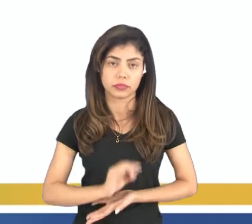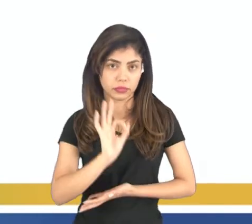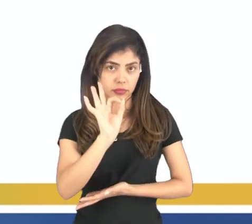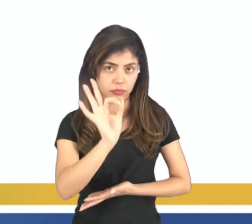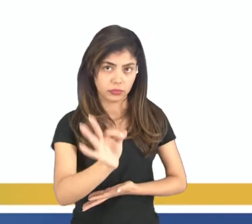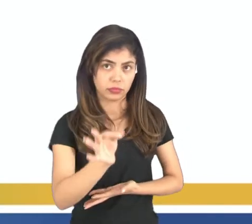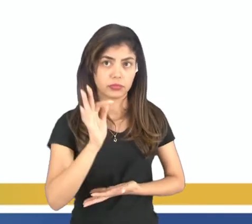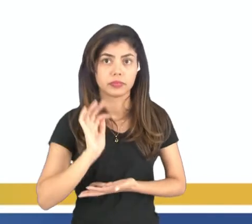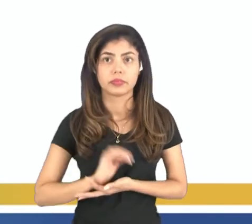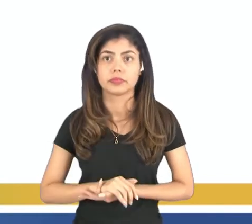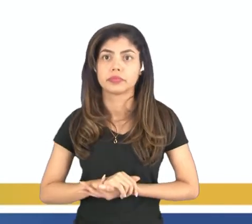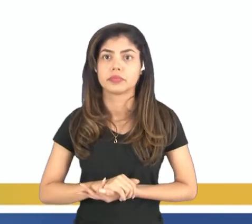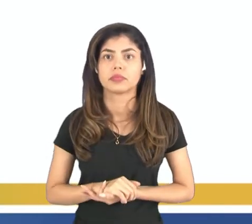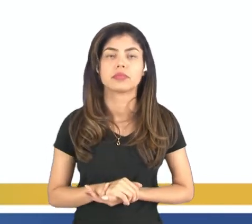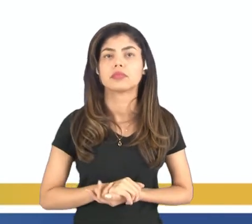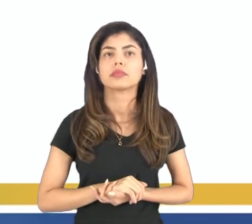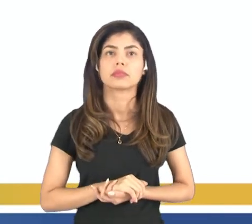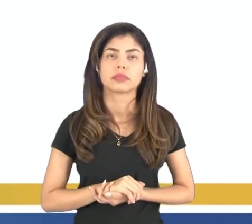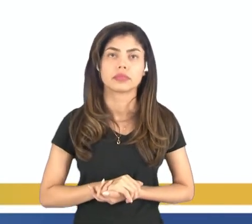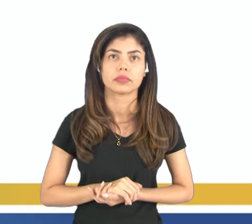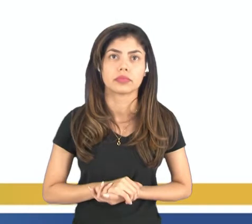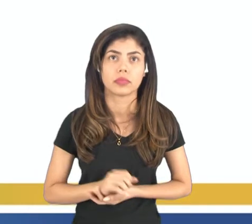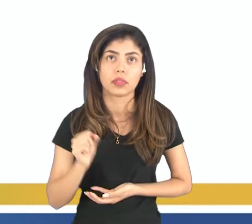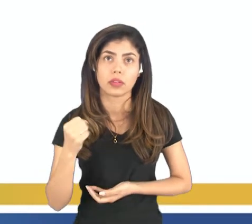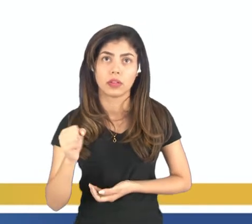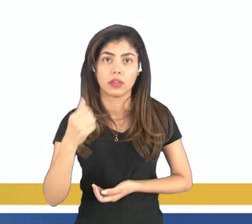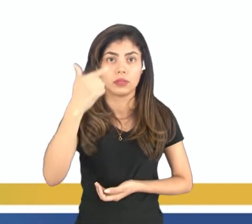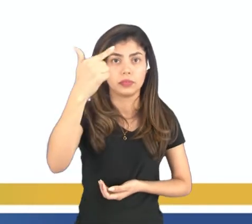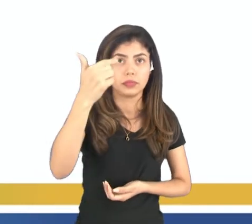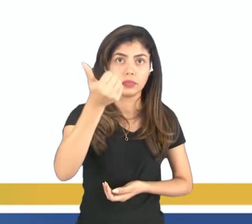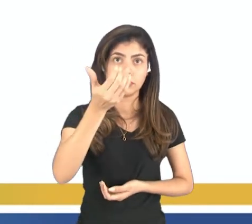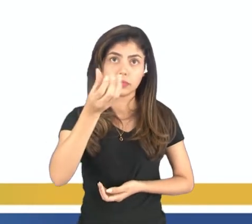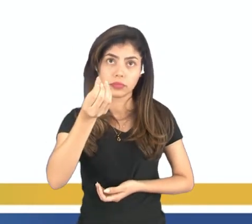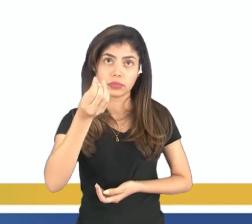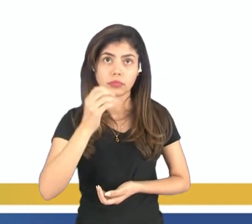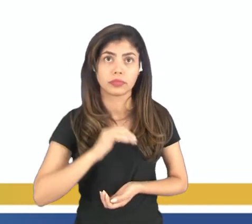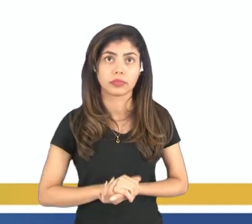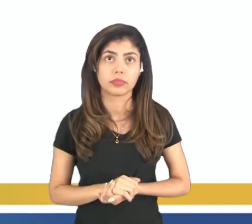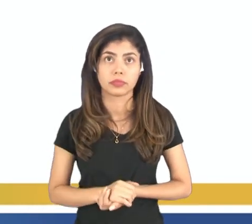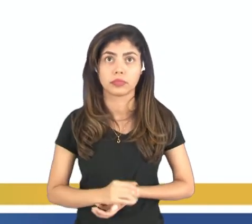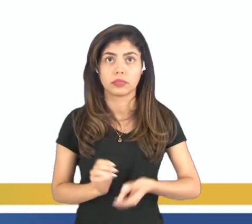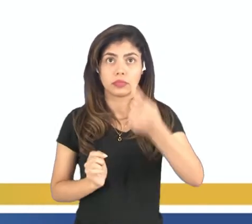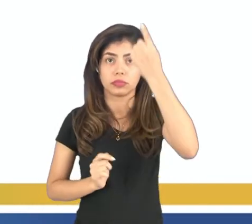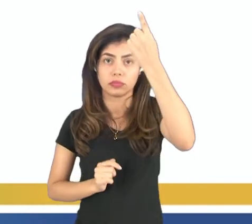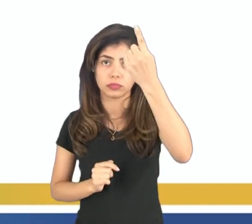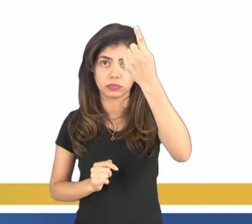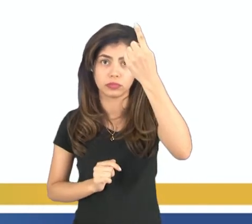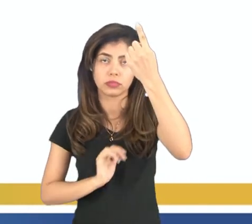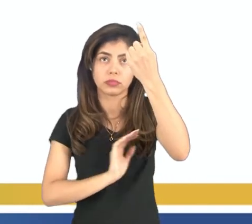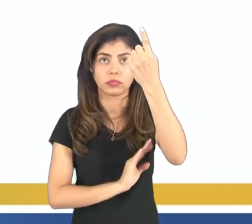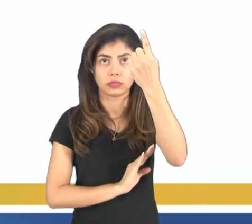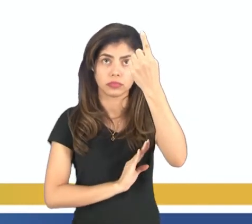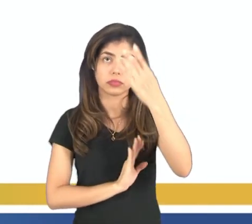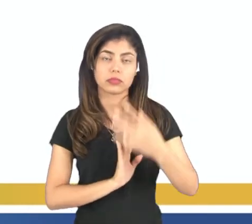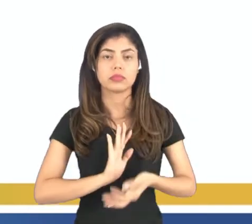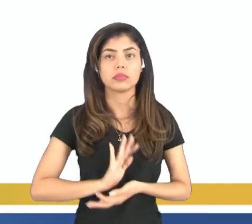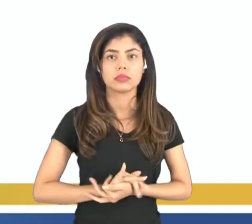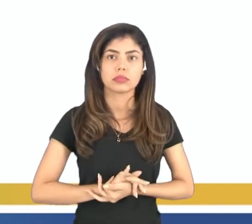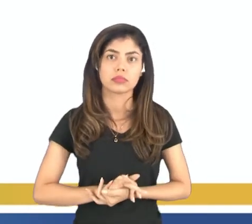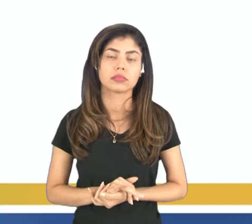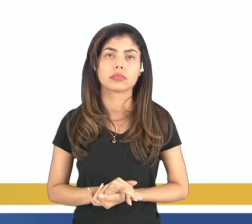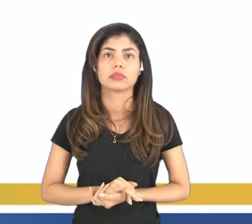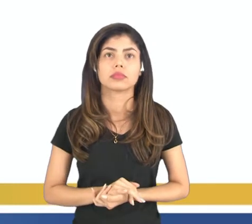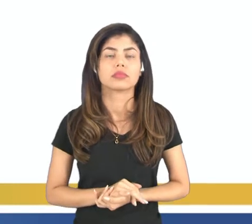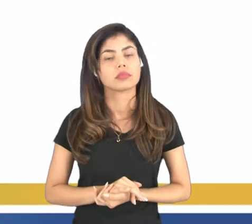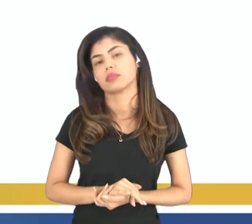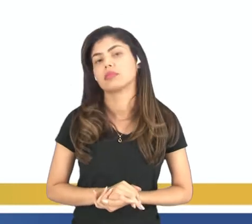certo bom então nós vamos fazer ó oito x 2 a 16 deixa seis levar um em cima do